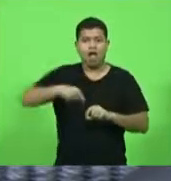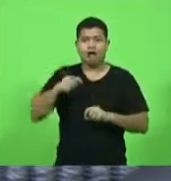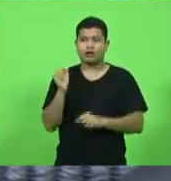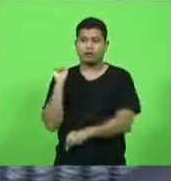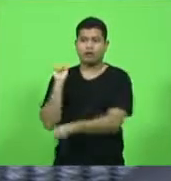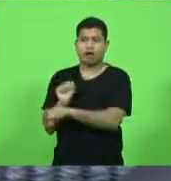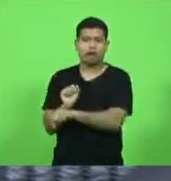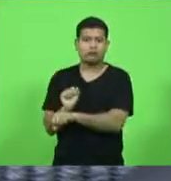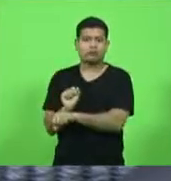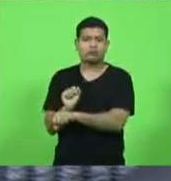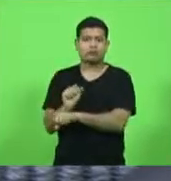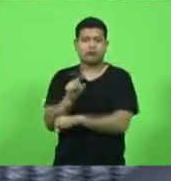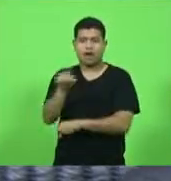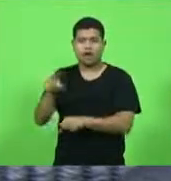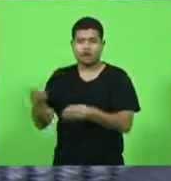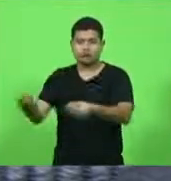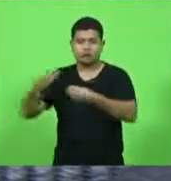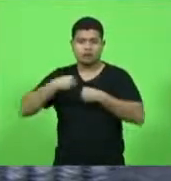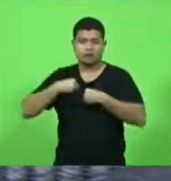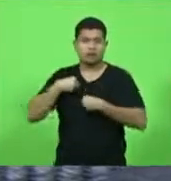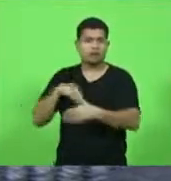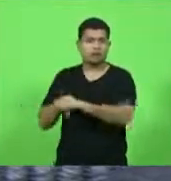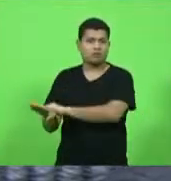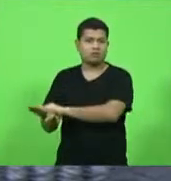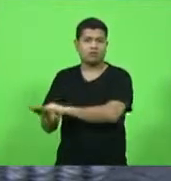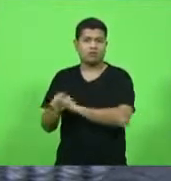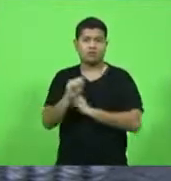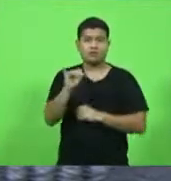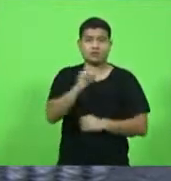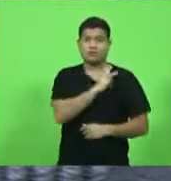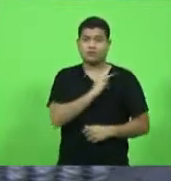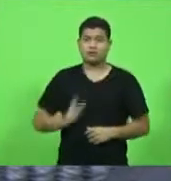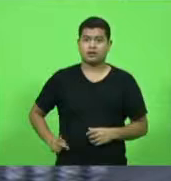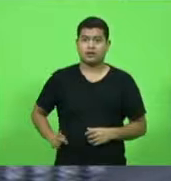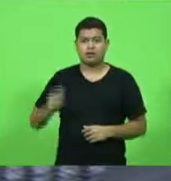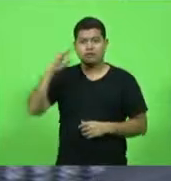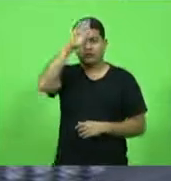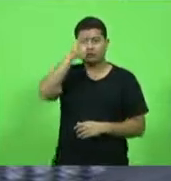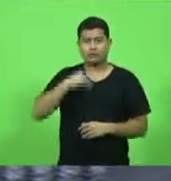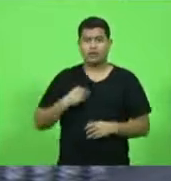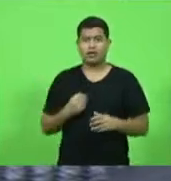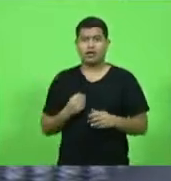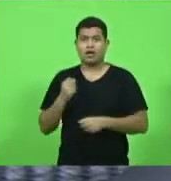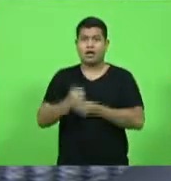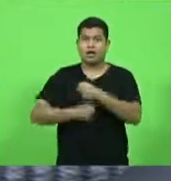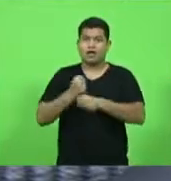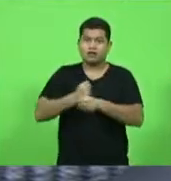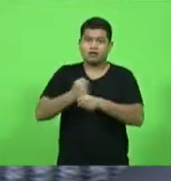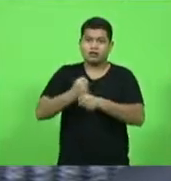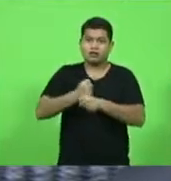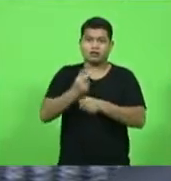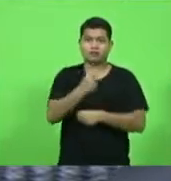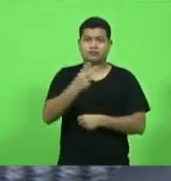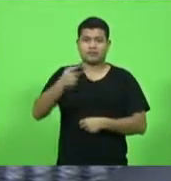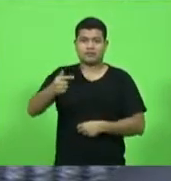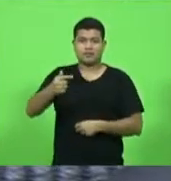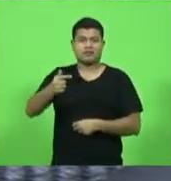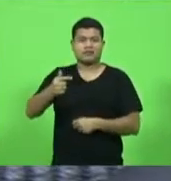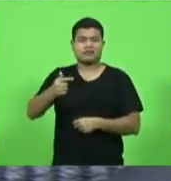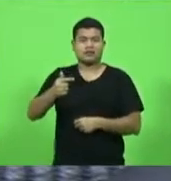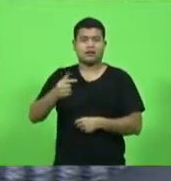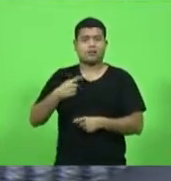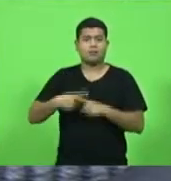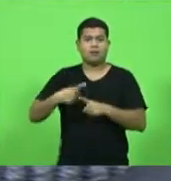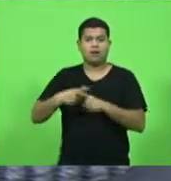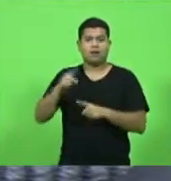ser cobrados. Se o presidente lá, Bolsonaro, que falam que só aprovou 3 projetos em 27 anos, a culpa não é dele, porque não depende só